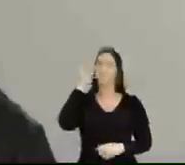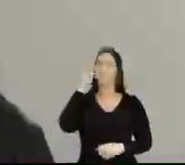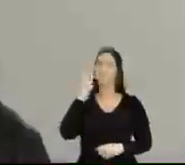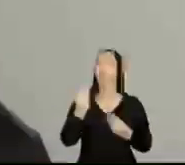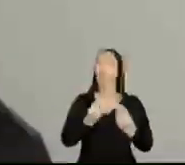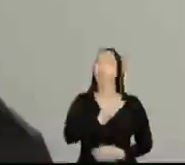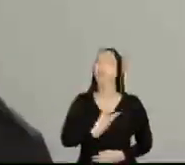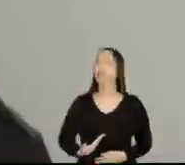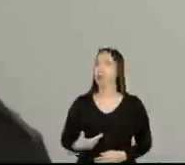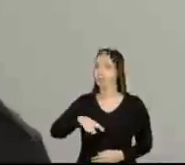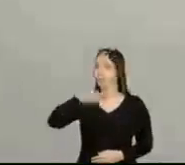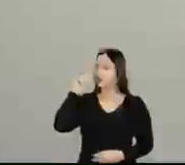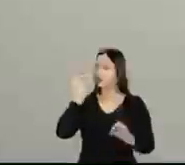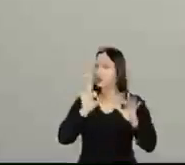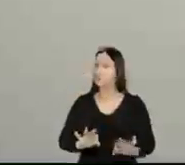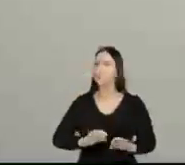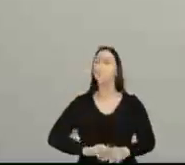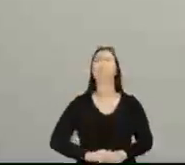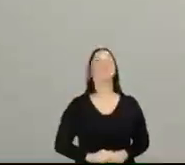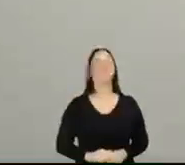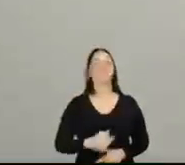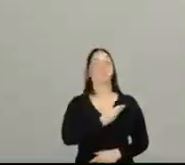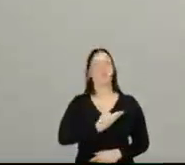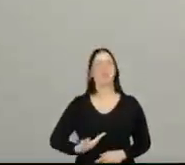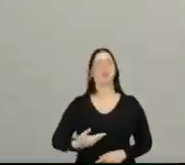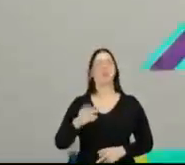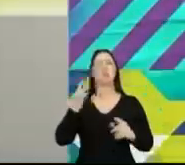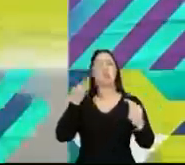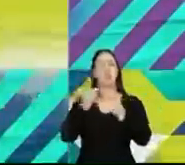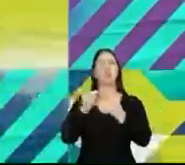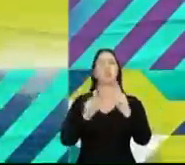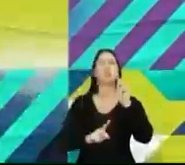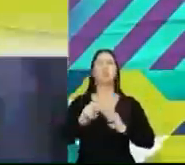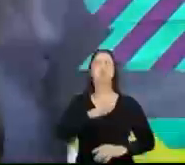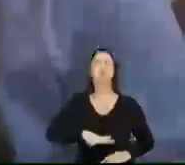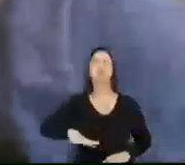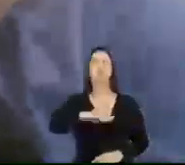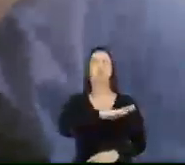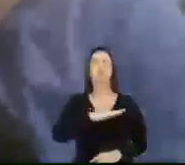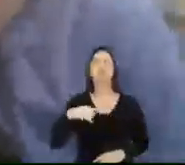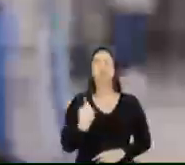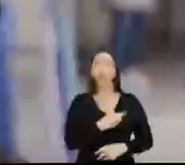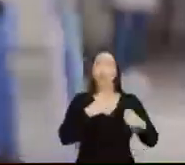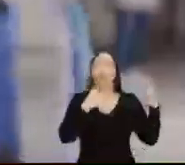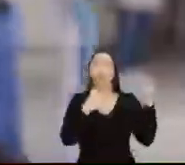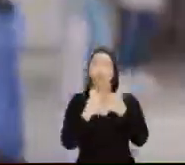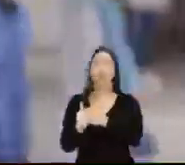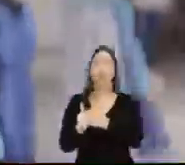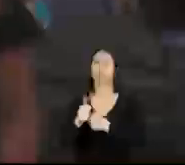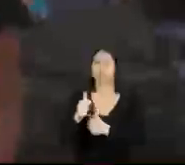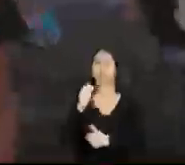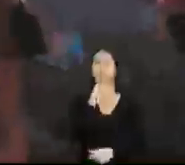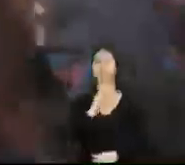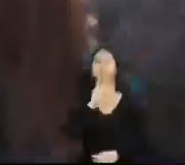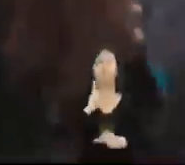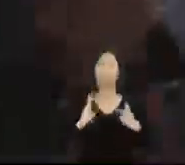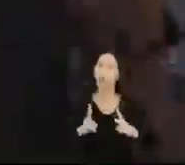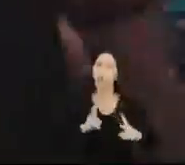Por isso, eu peço para vocês, olhem para a eleição de governador de São Paulo. Vai, prazer em vê-la aí, viu? Ele é um governador pro